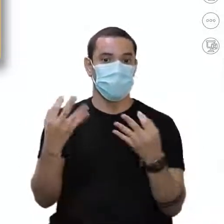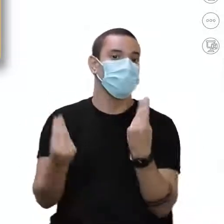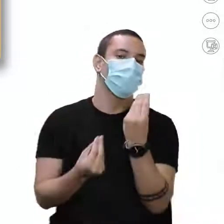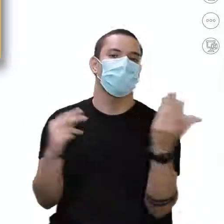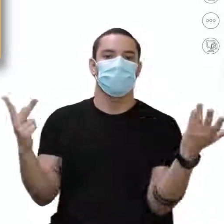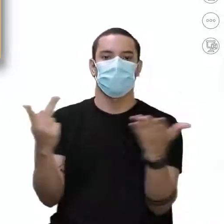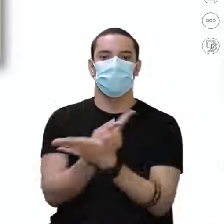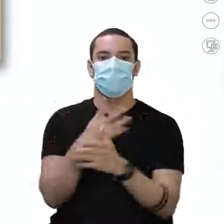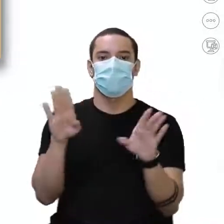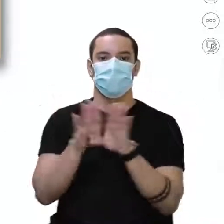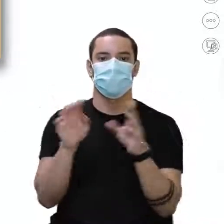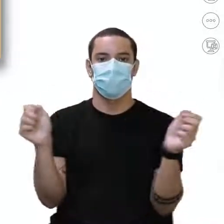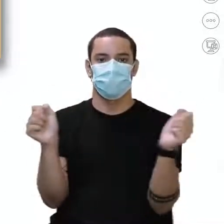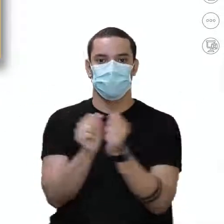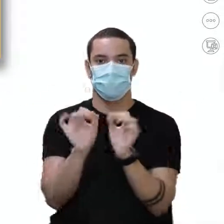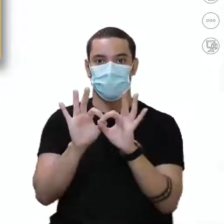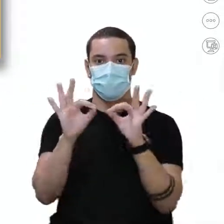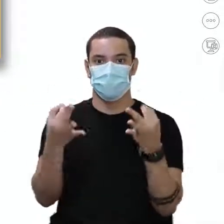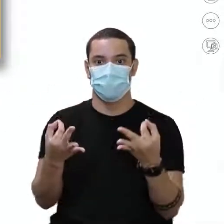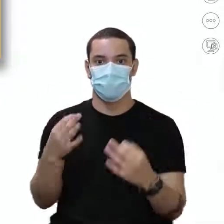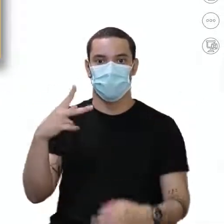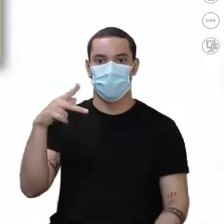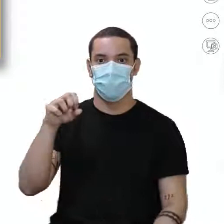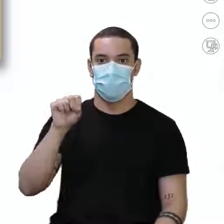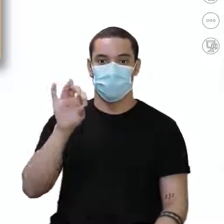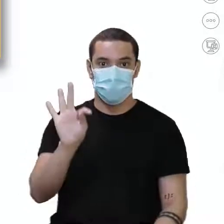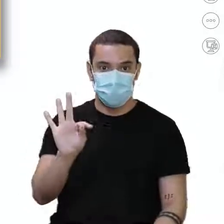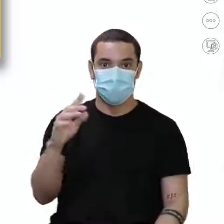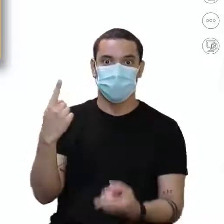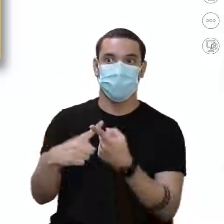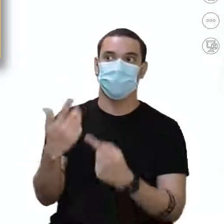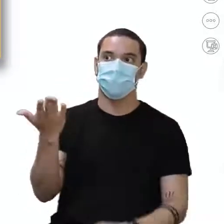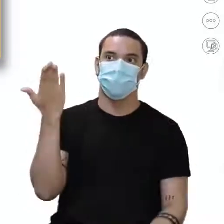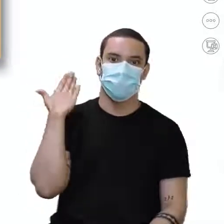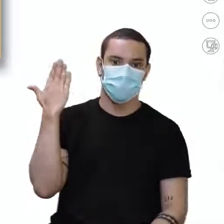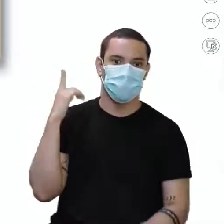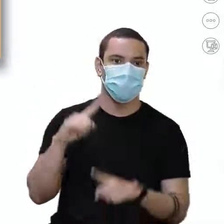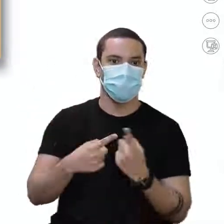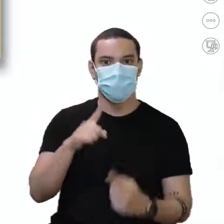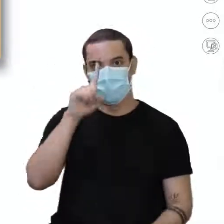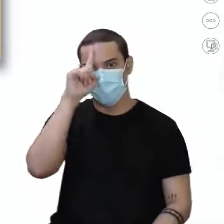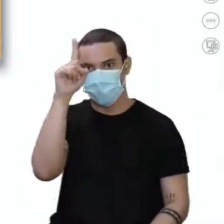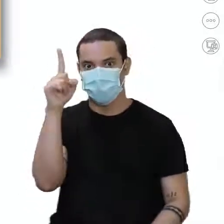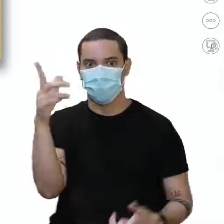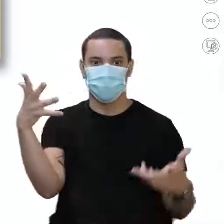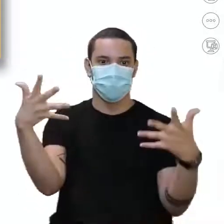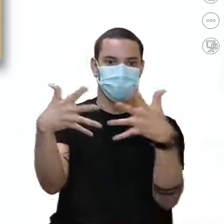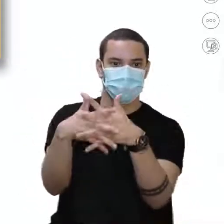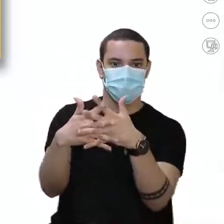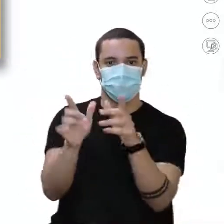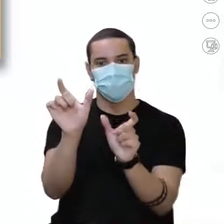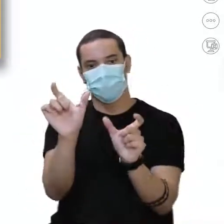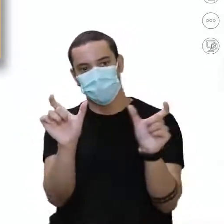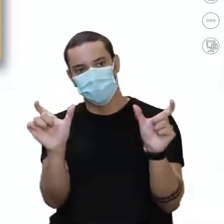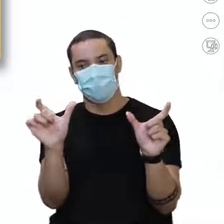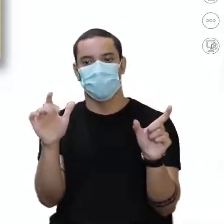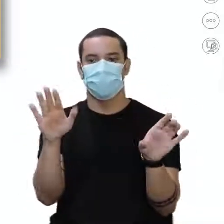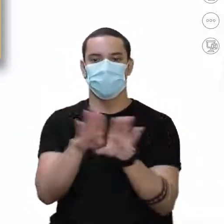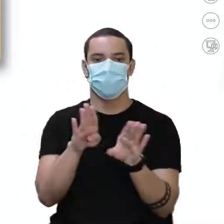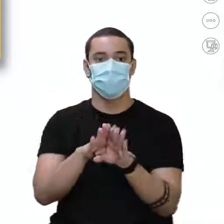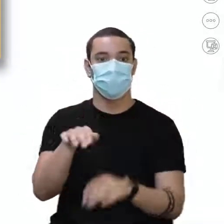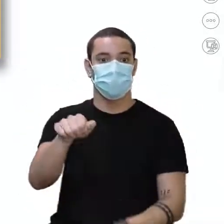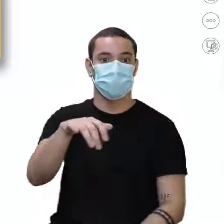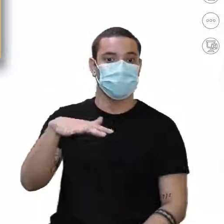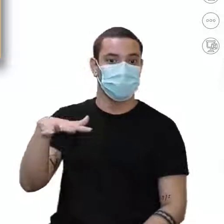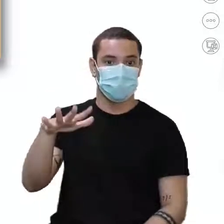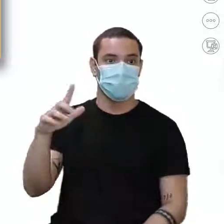para muitas frases com aquela ideia de passado, mas, na verdade, era uma frase no Present Perfect. Com aquelas situações lá